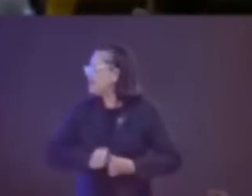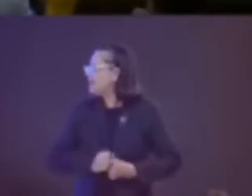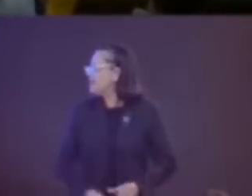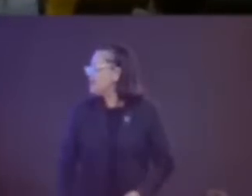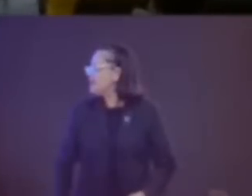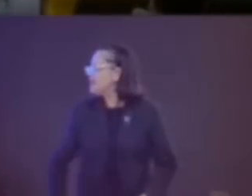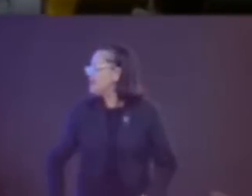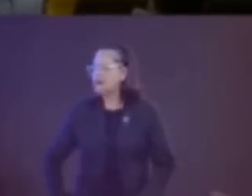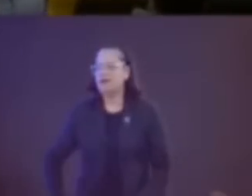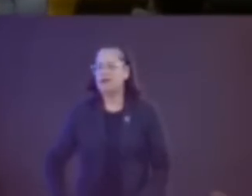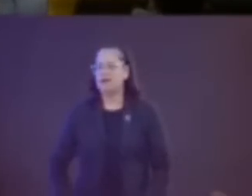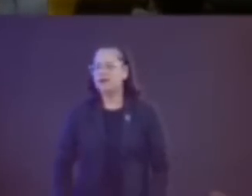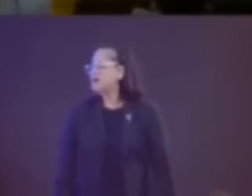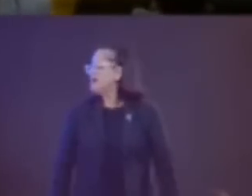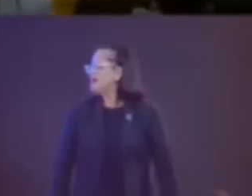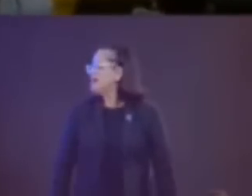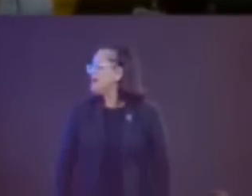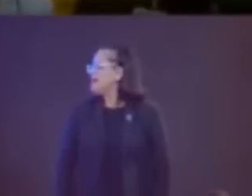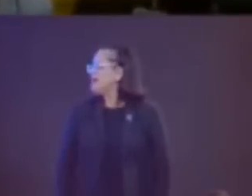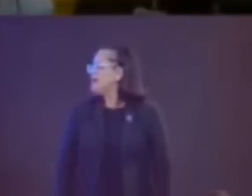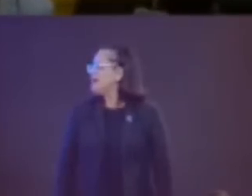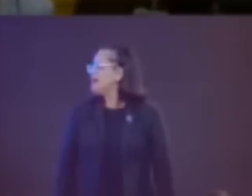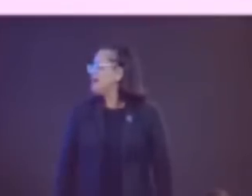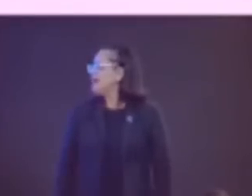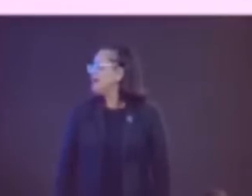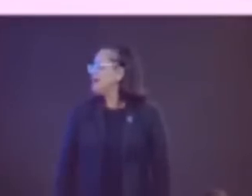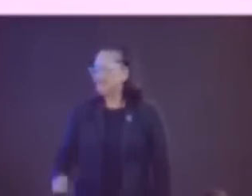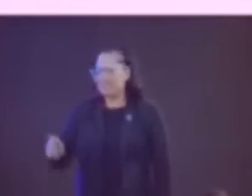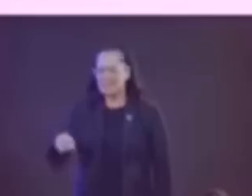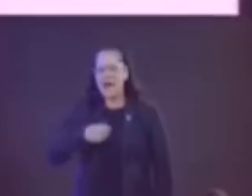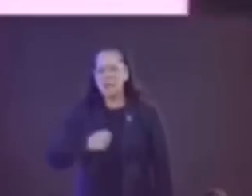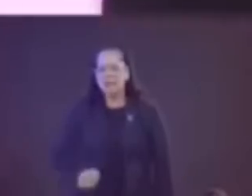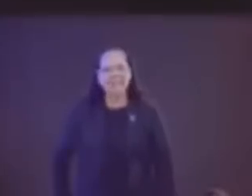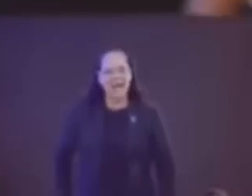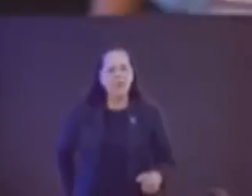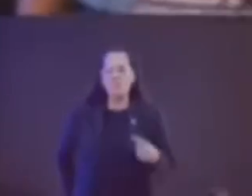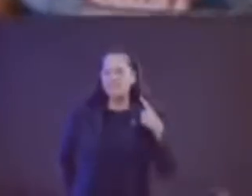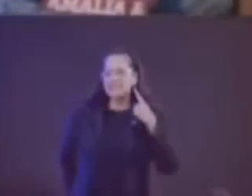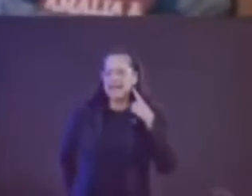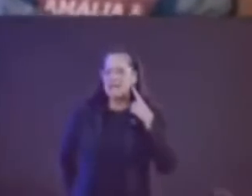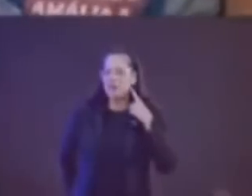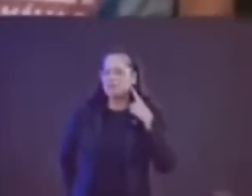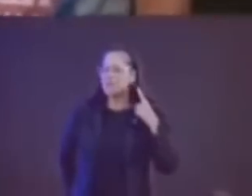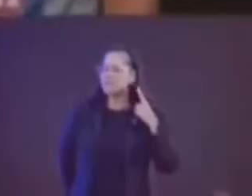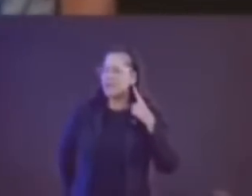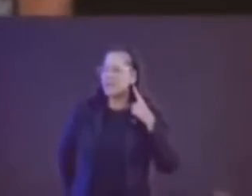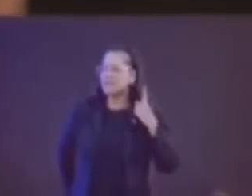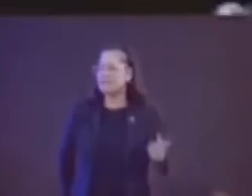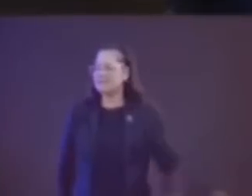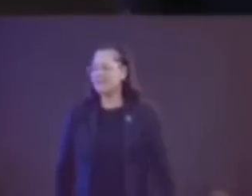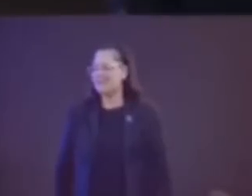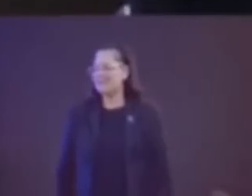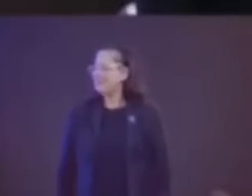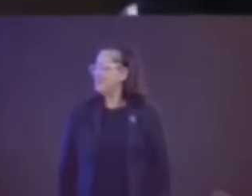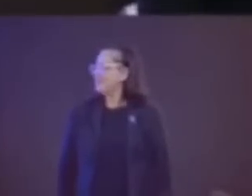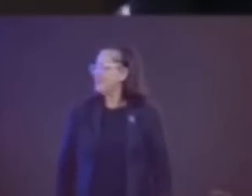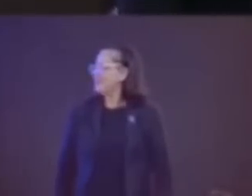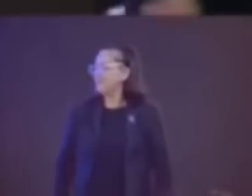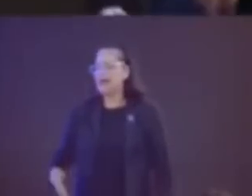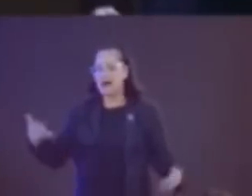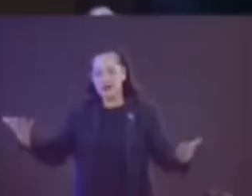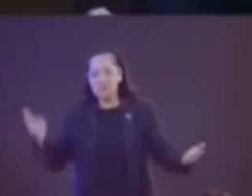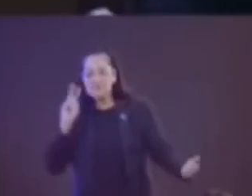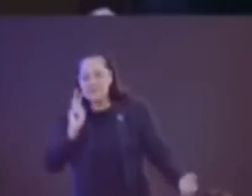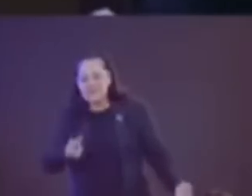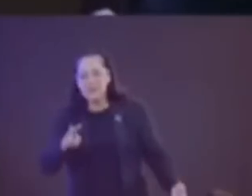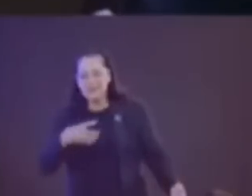Vocês estão me ouvindo? Estão me ouvindo agora? Estão me ouvindo? Estão me ouvindo agora? É isso que acontece